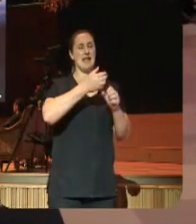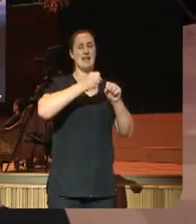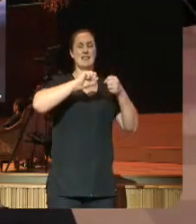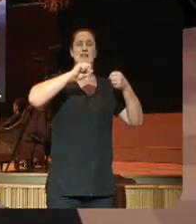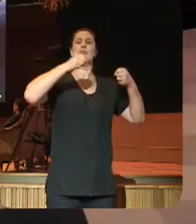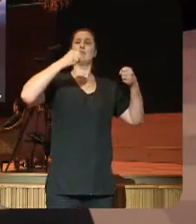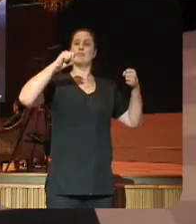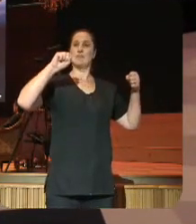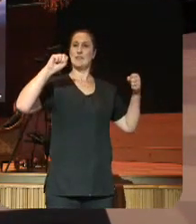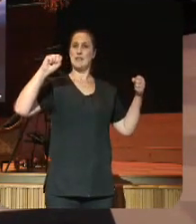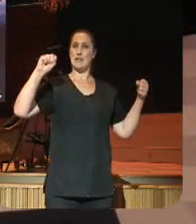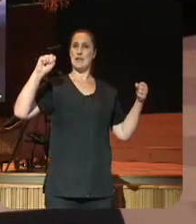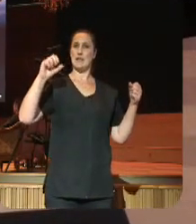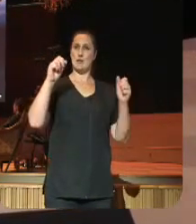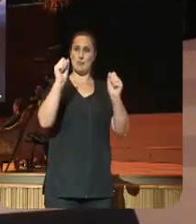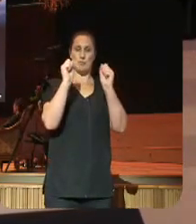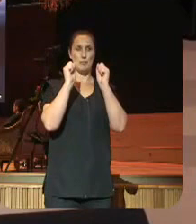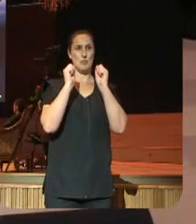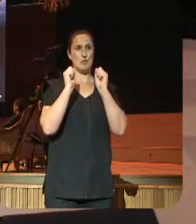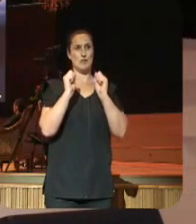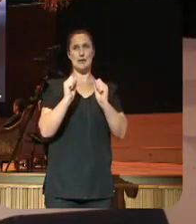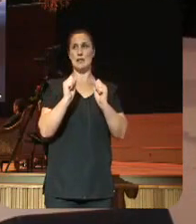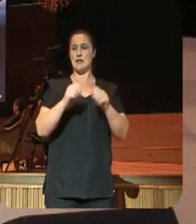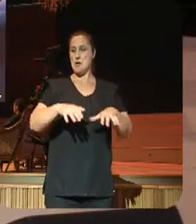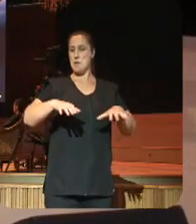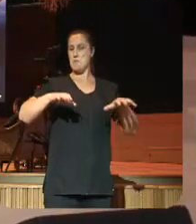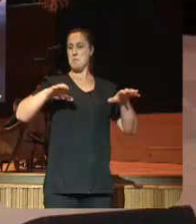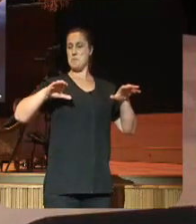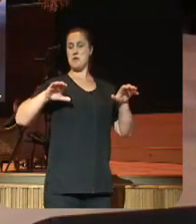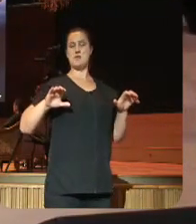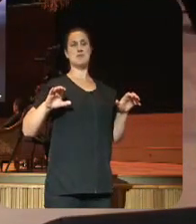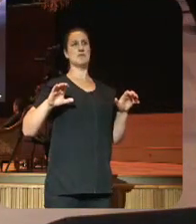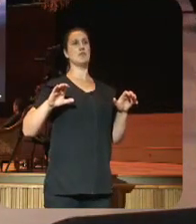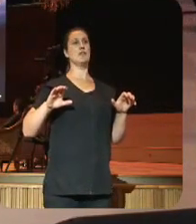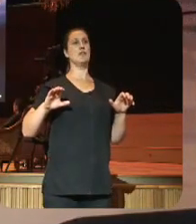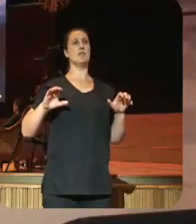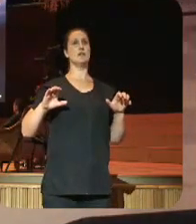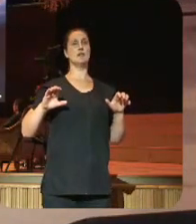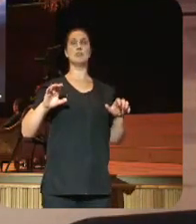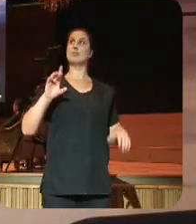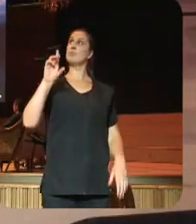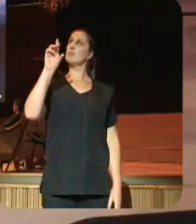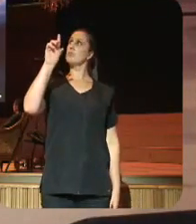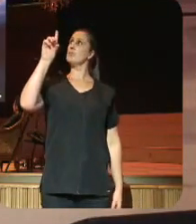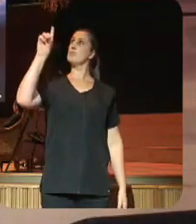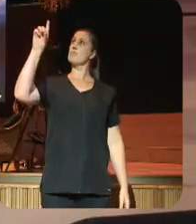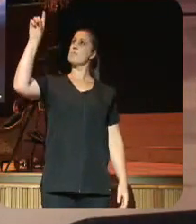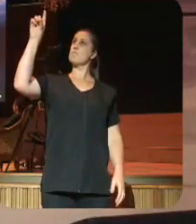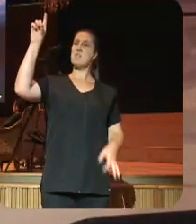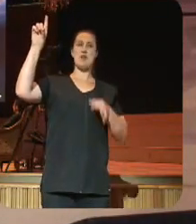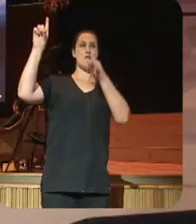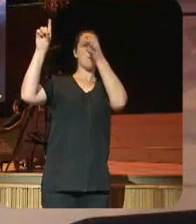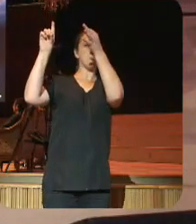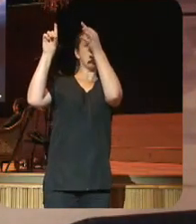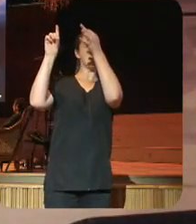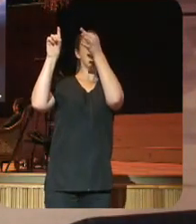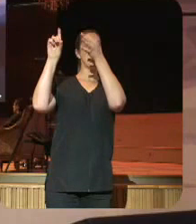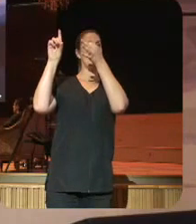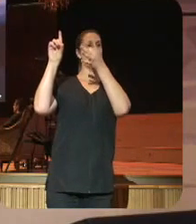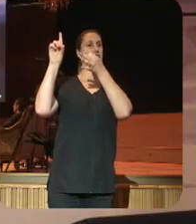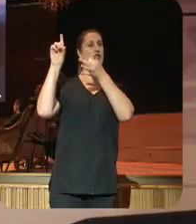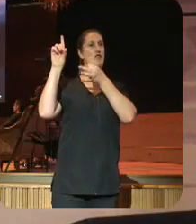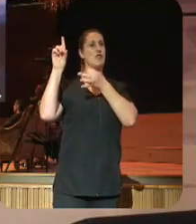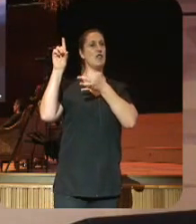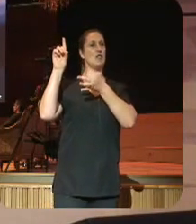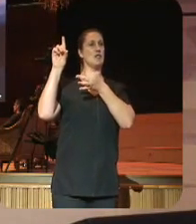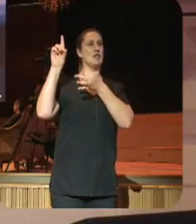grandeza do seu poder, da sua majestade, e ele se torna então a perfeita imagem